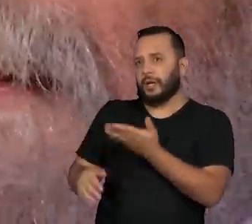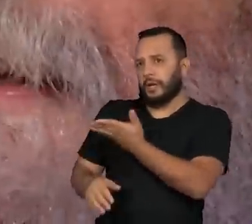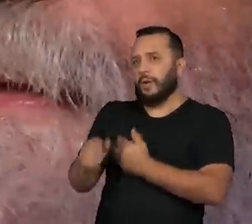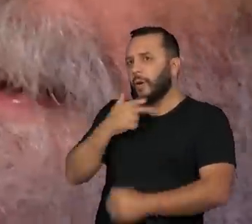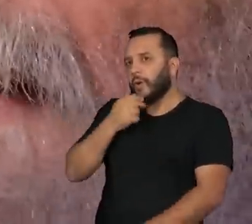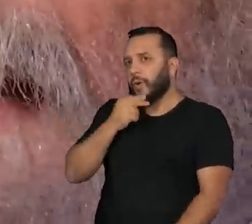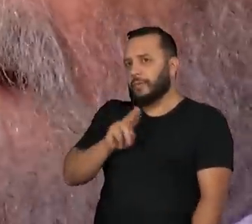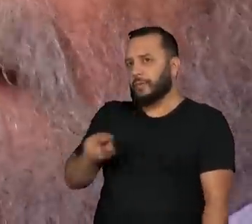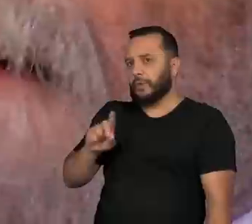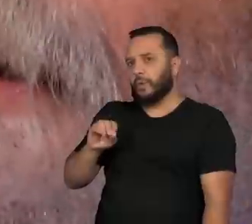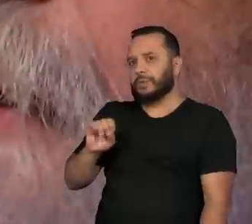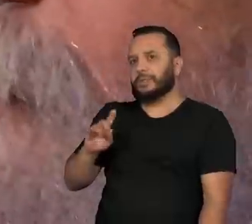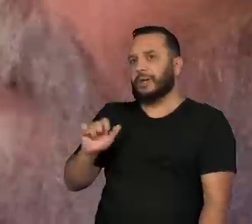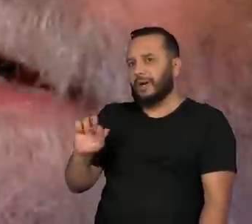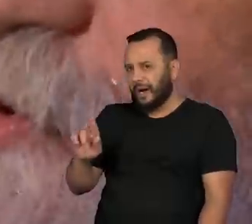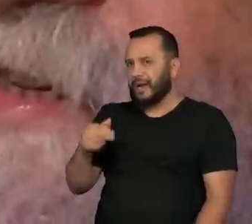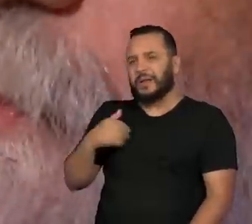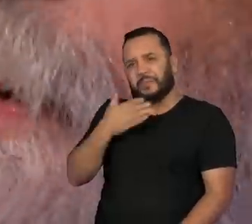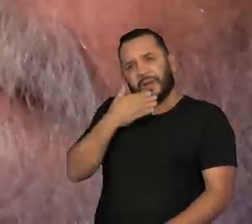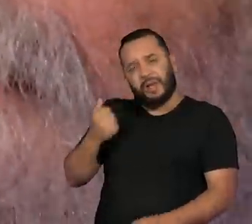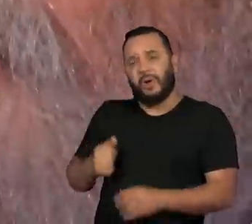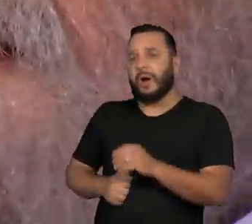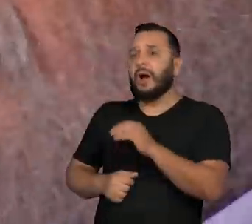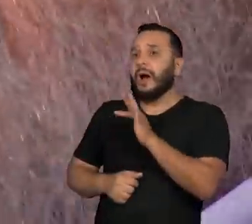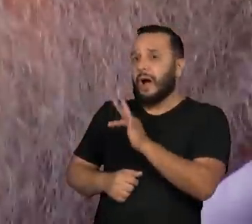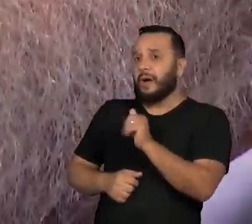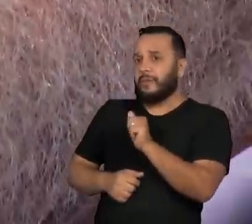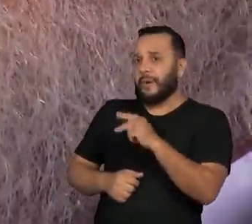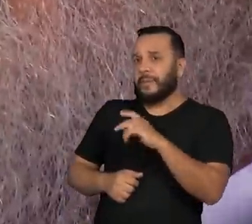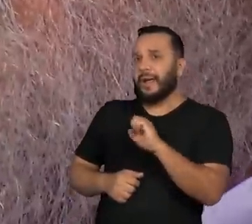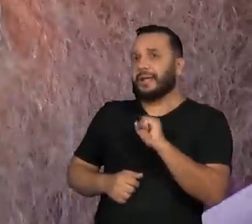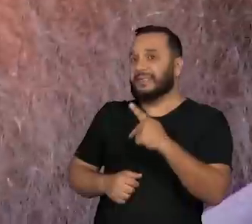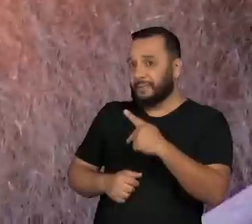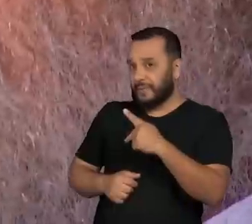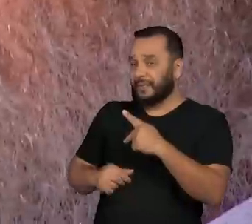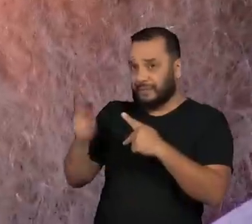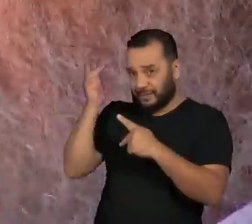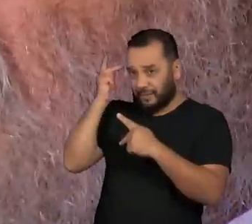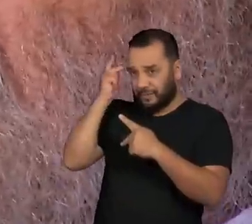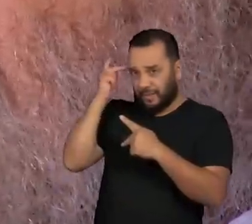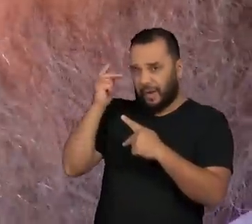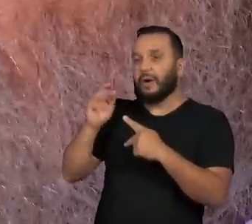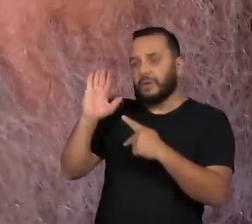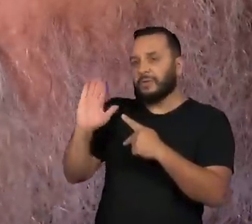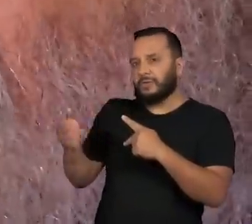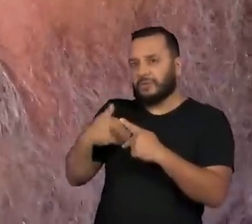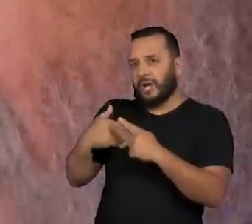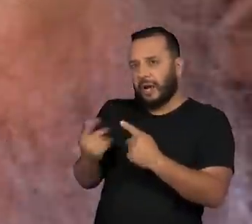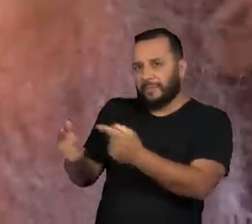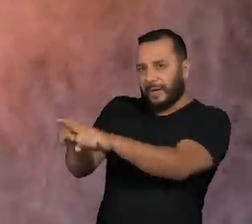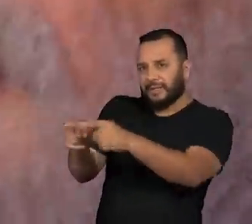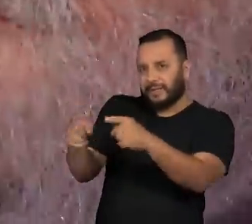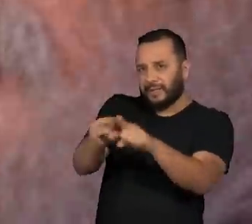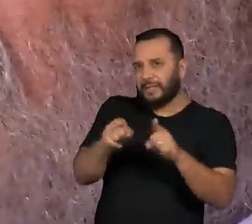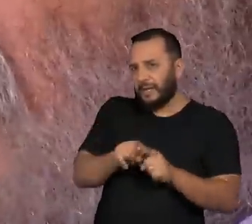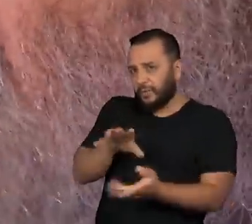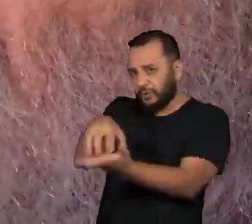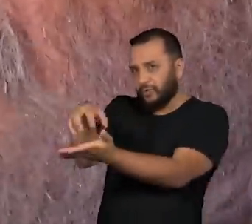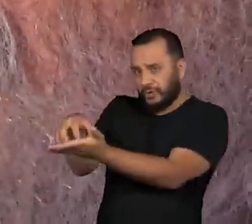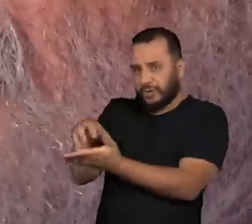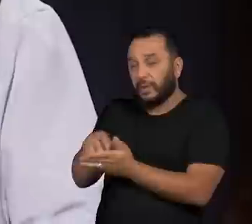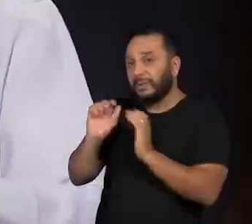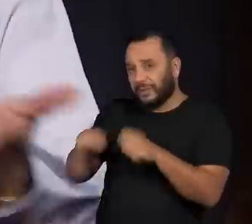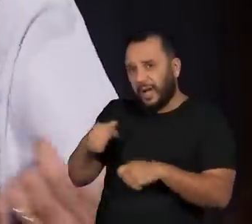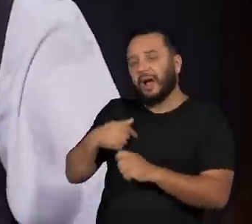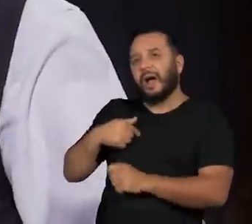em vez de cada um tentasse acertar a Fapesp no caso de São Paulo é uma entidade que interliga as diversas instituições estava vai procurar se